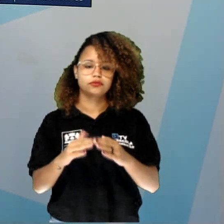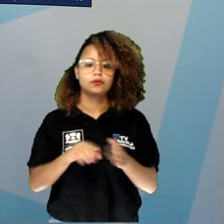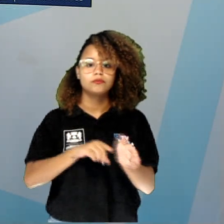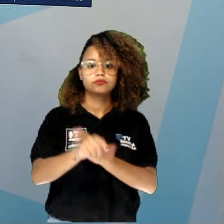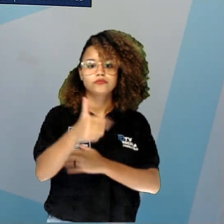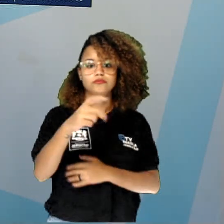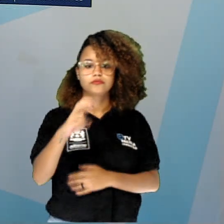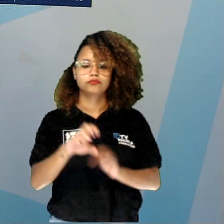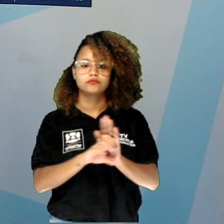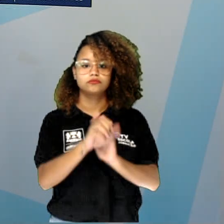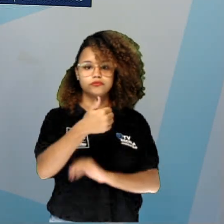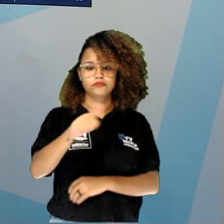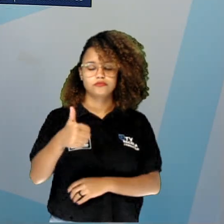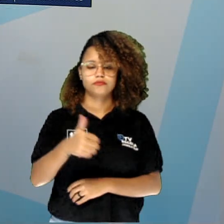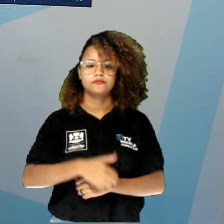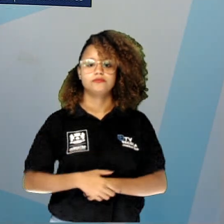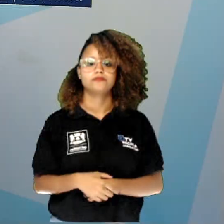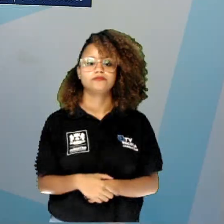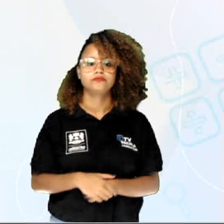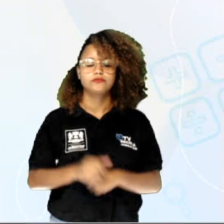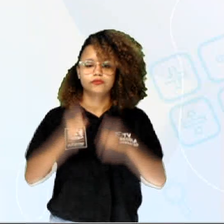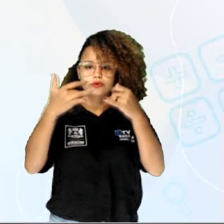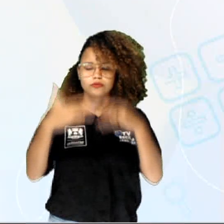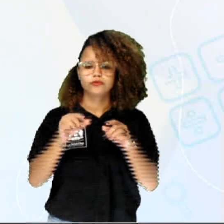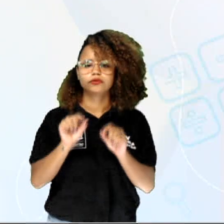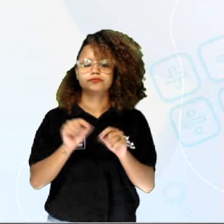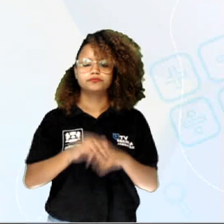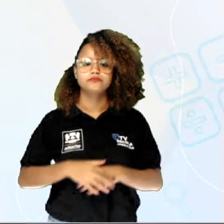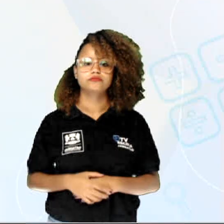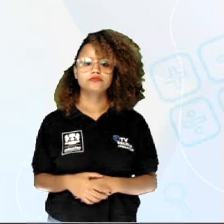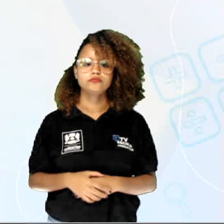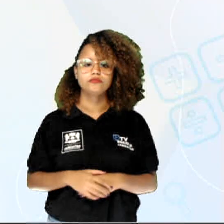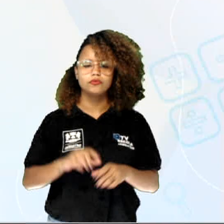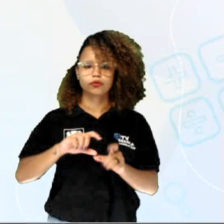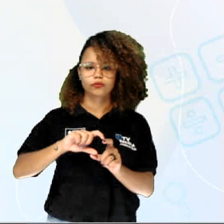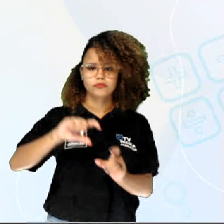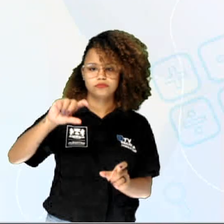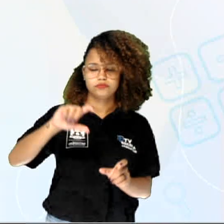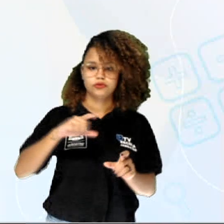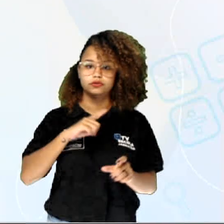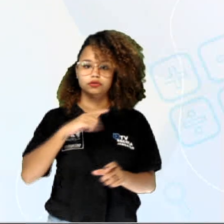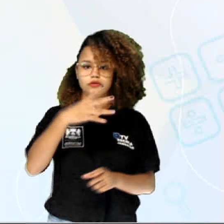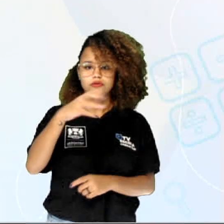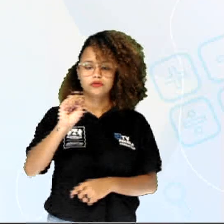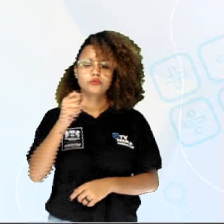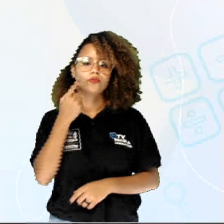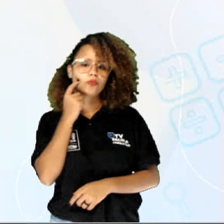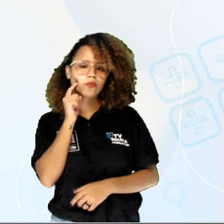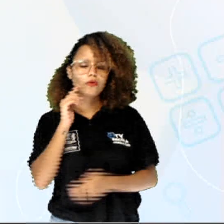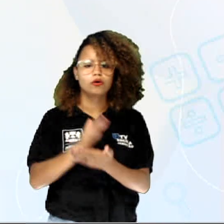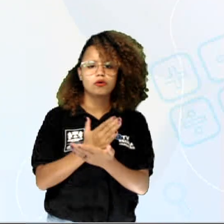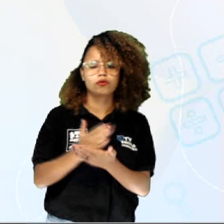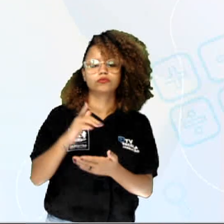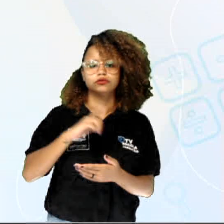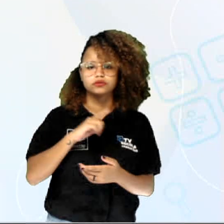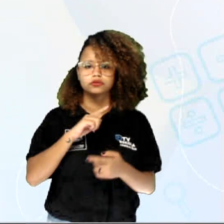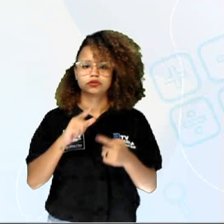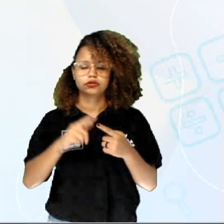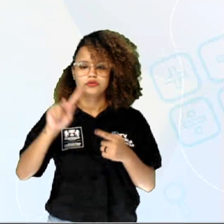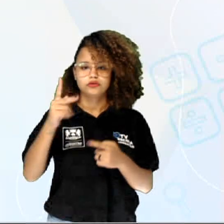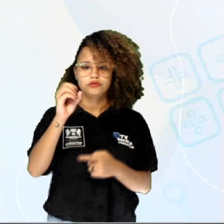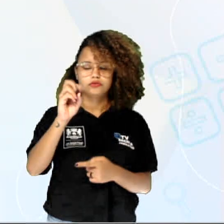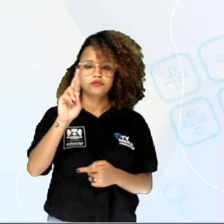técnicas estaduais. Então aproveita, tá certo? Também até amanhã foi prorrogada a inscrição do IFPE, então não deixe de fazer. A hora é